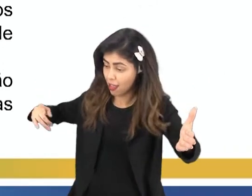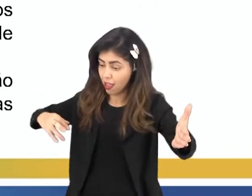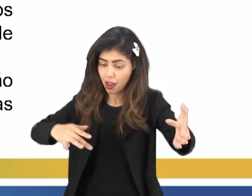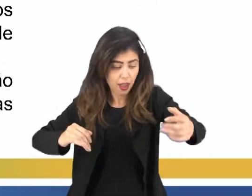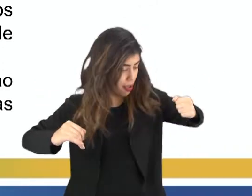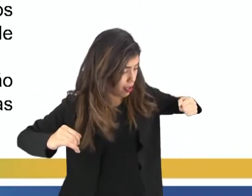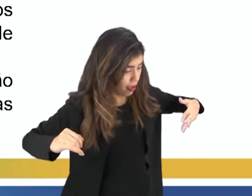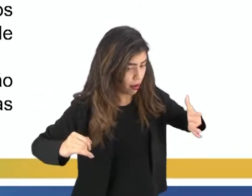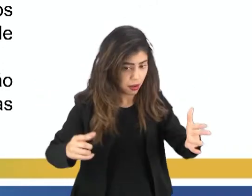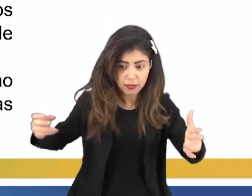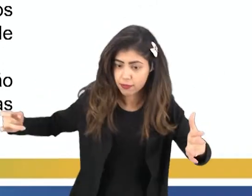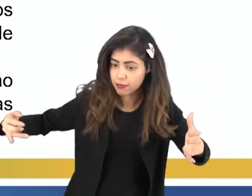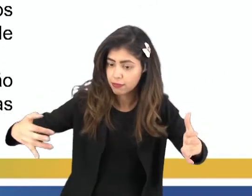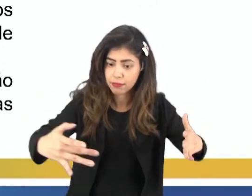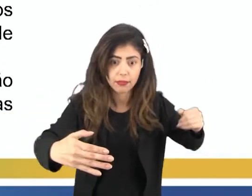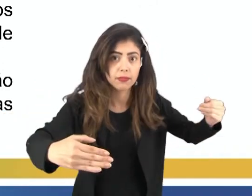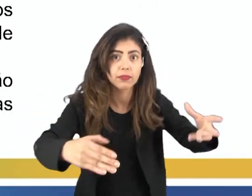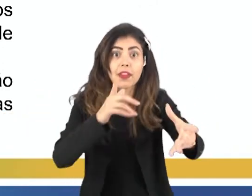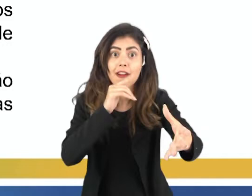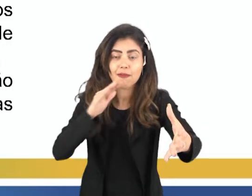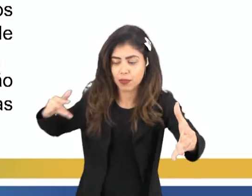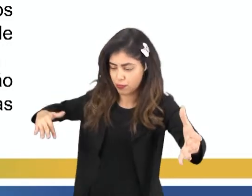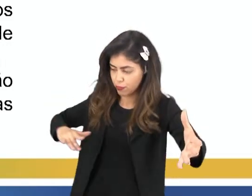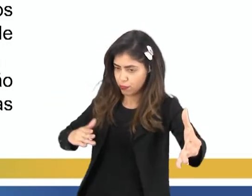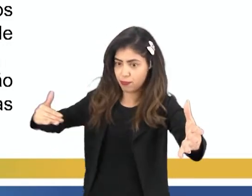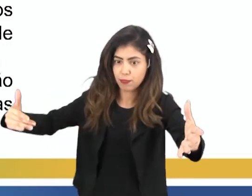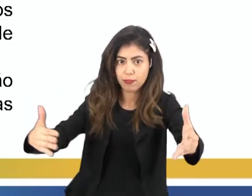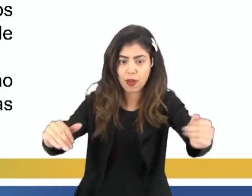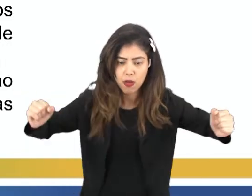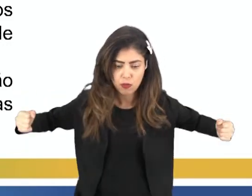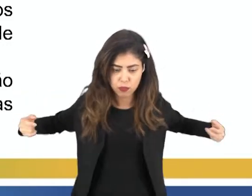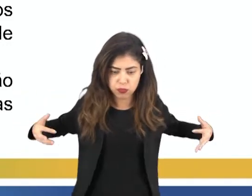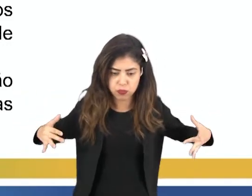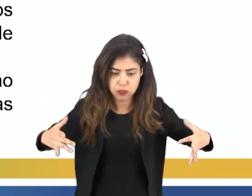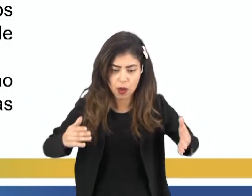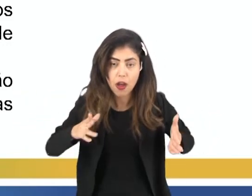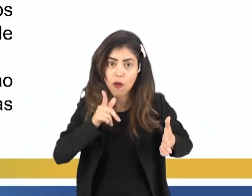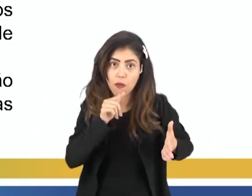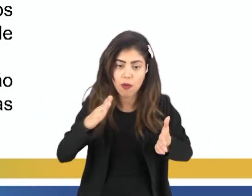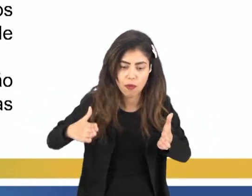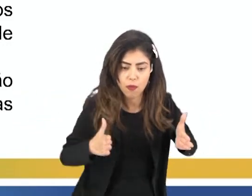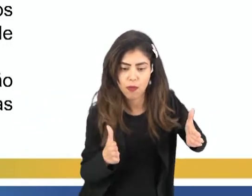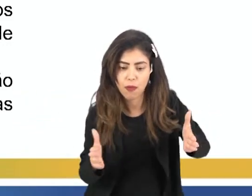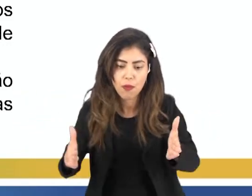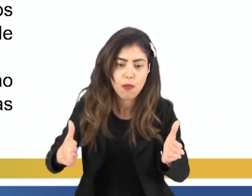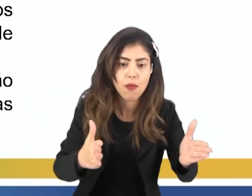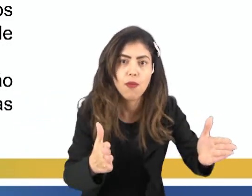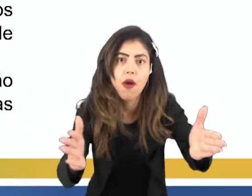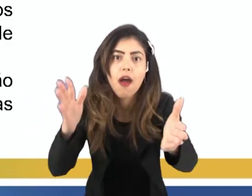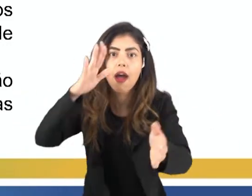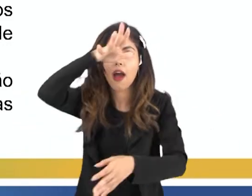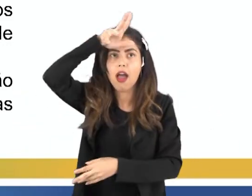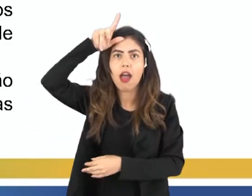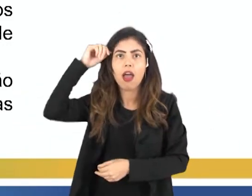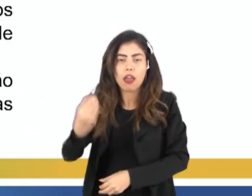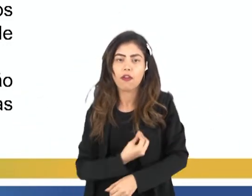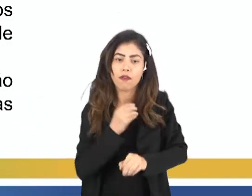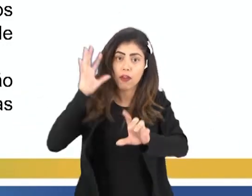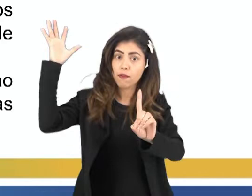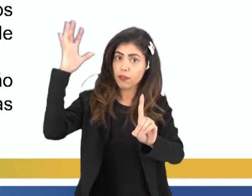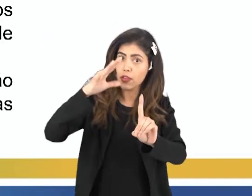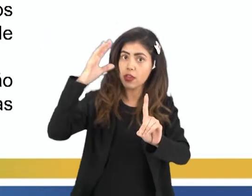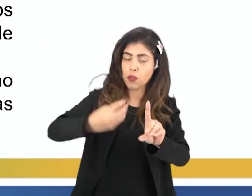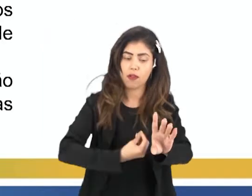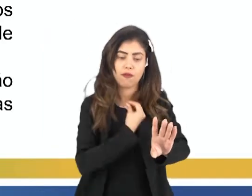mundo e grande responsável pelo desenvolvimento da floresta. Os rios influenciam a vida dos animais